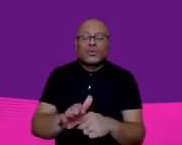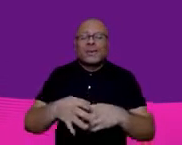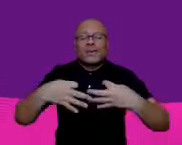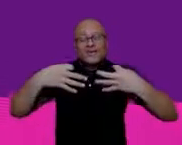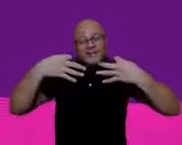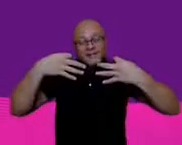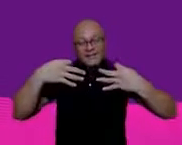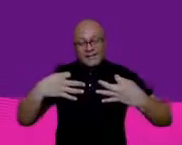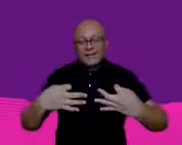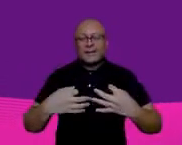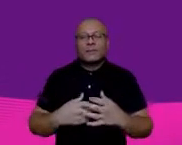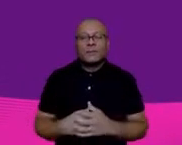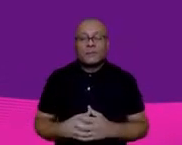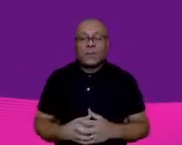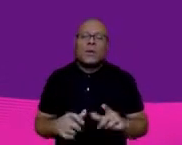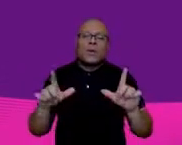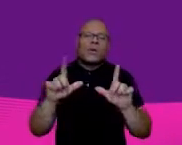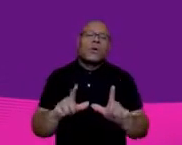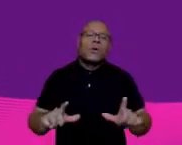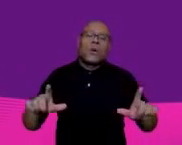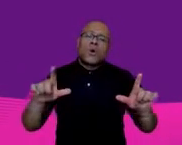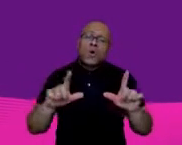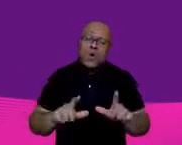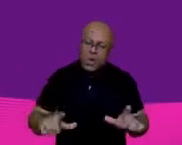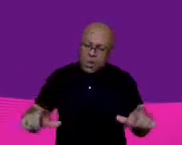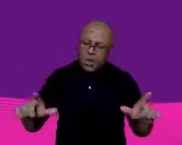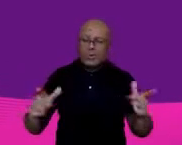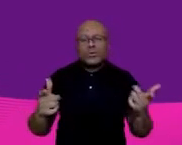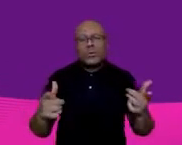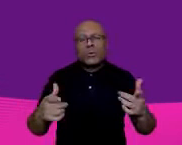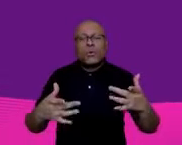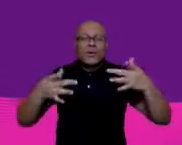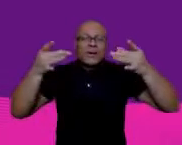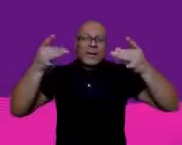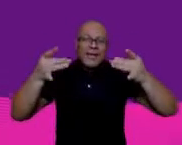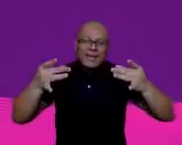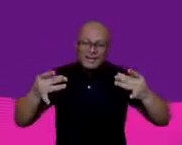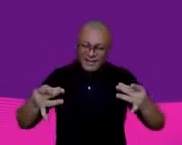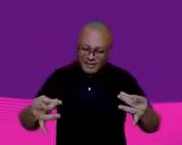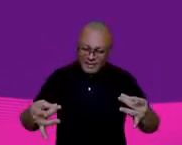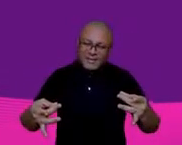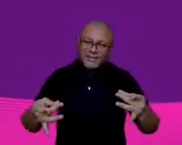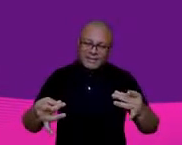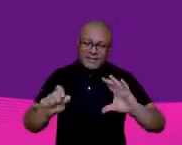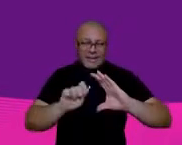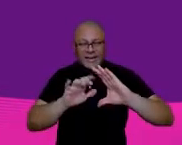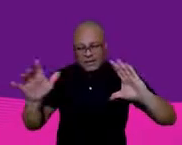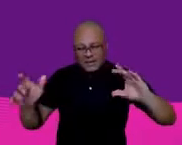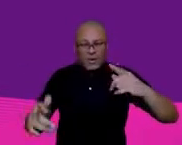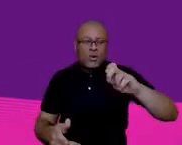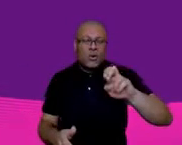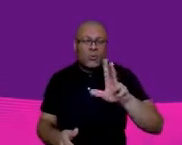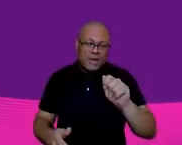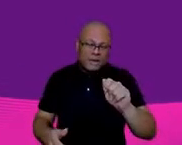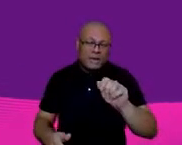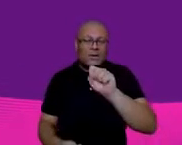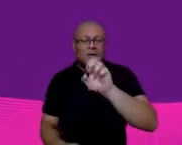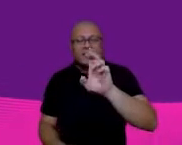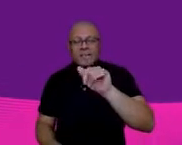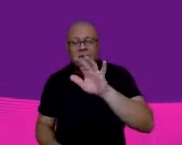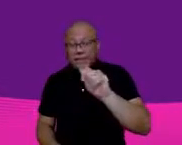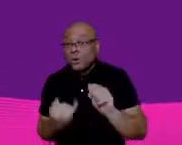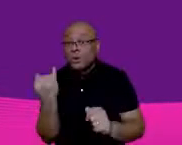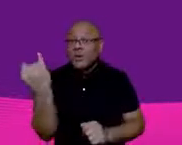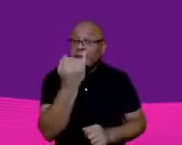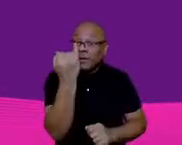E, obviamente, regiões com uma anatomia peculiar e com dismorfismo, como quando a pelve e acetábulo. Eu vou falar um pouquinho por que é tão importante entender